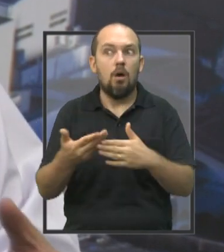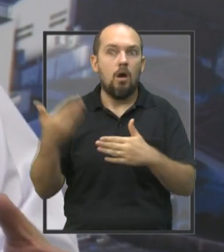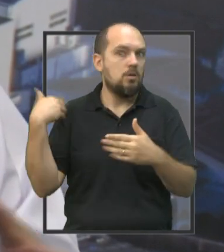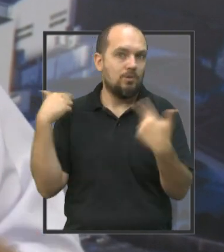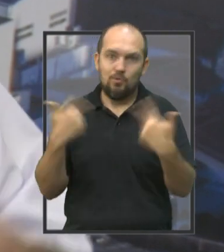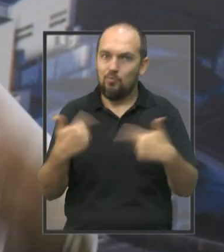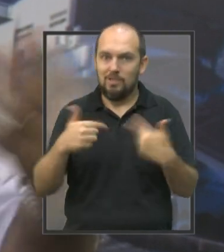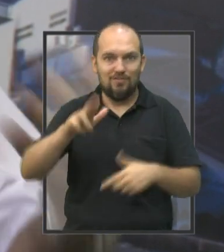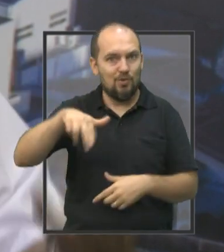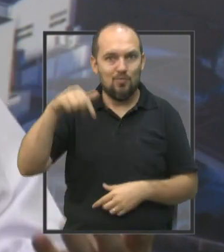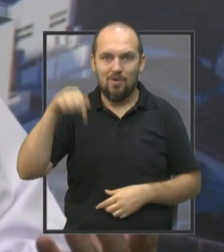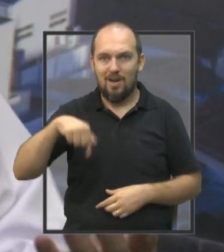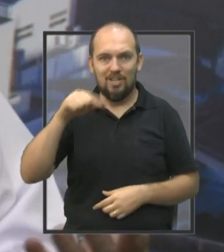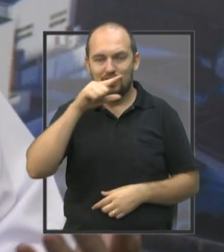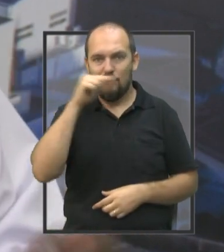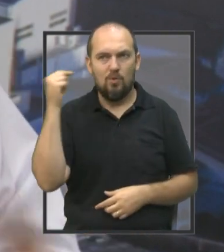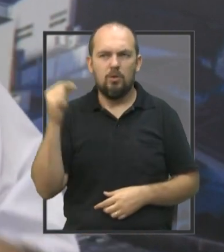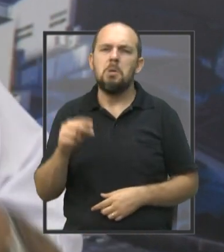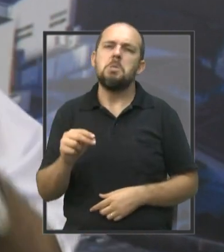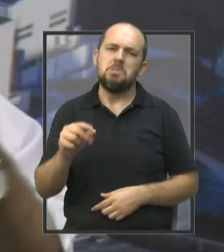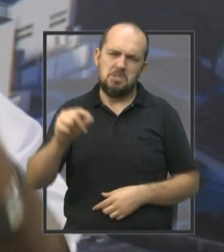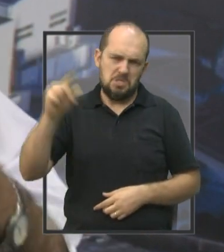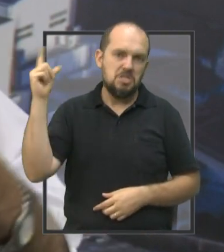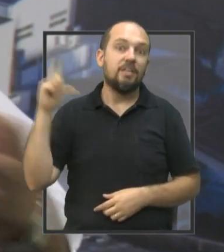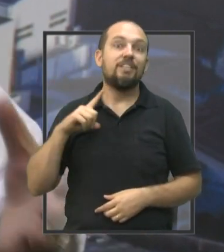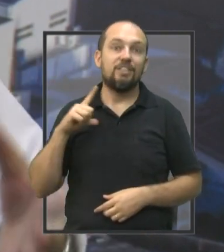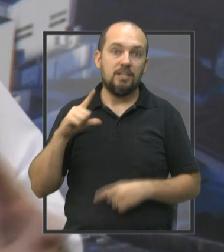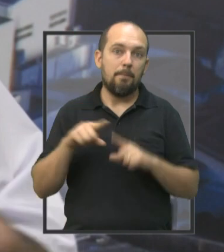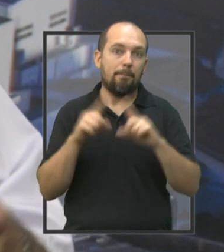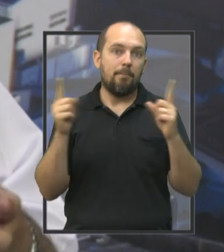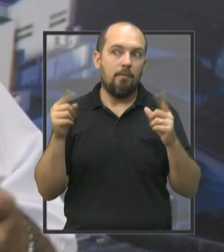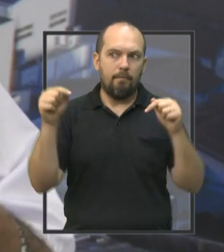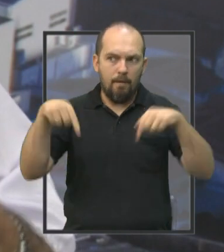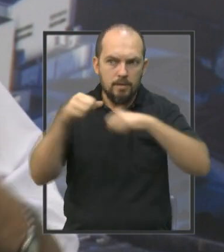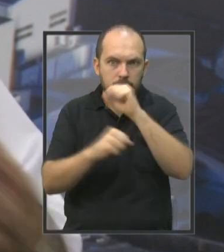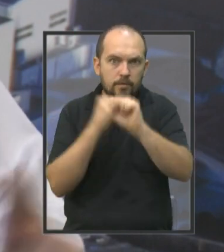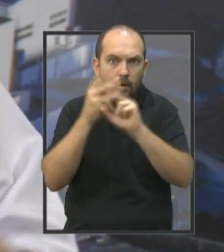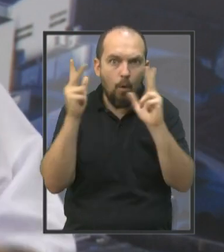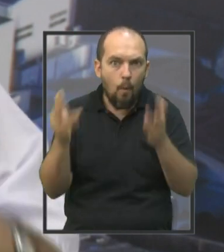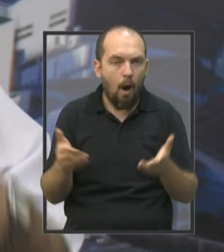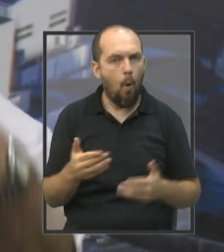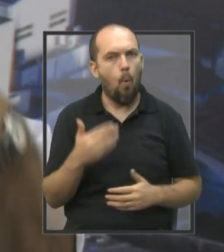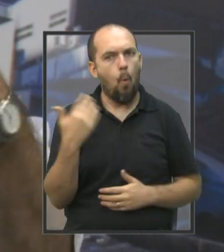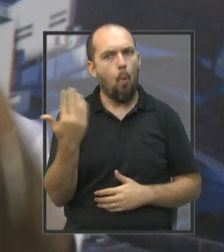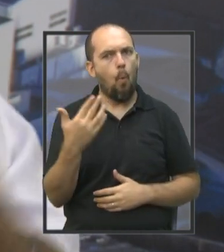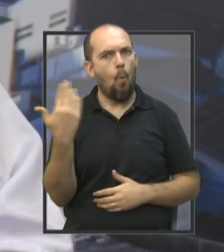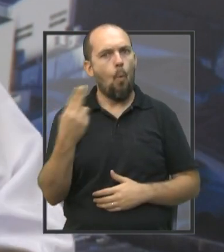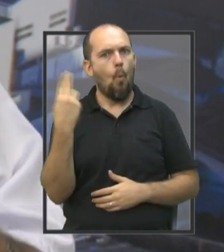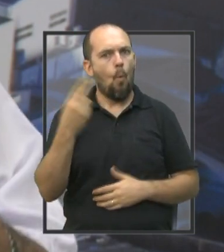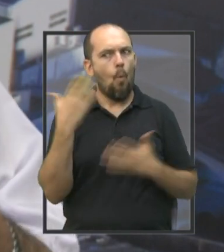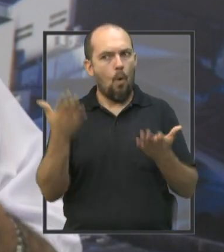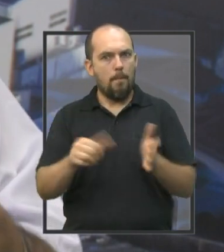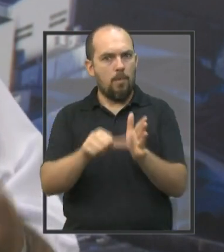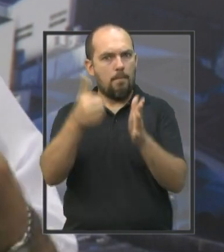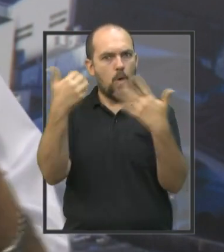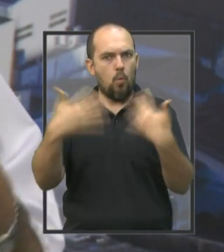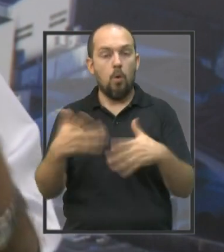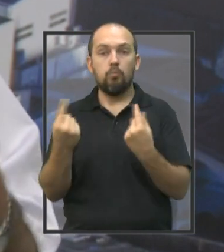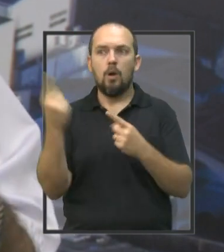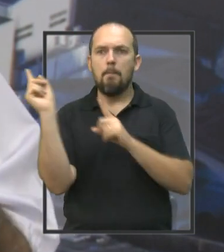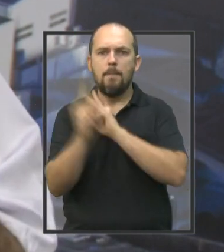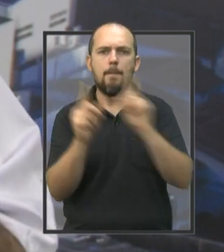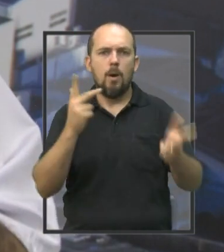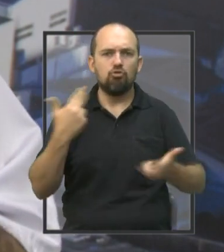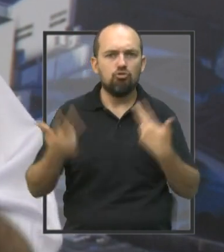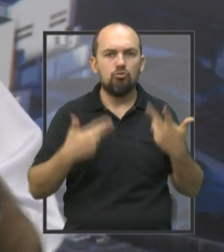na nossa cidade. Já tivemos no passado, mas que nem esse ano aqui, Não teve, porque tem, chegou cirurgiões. Porque